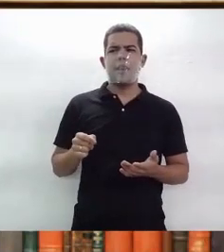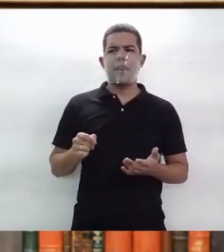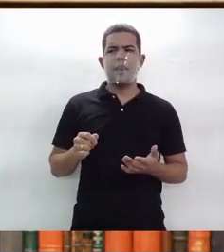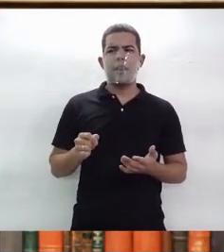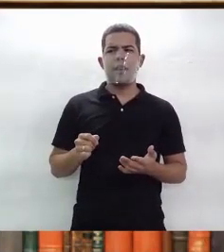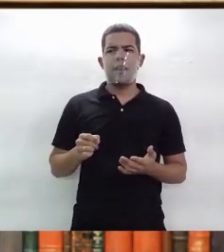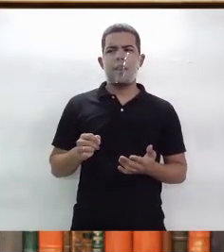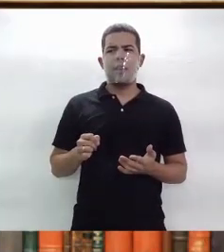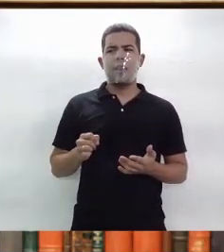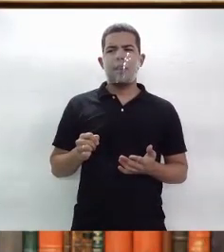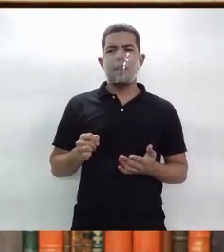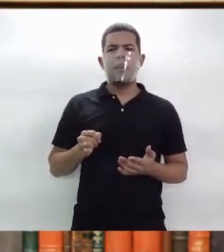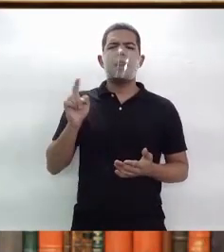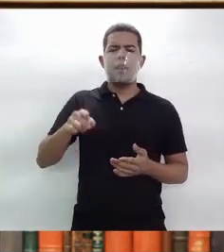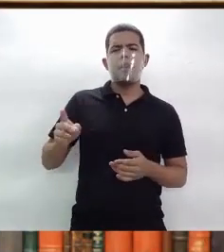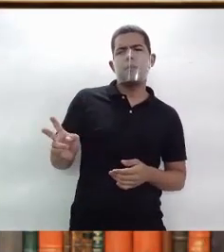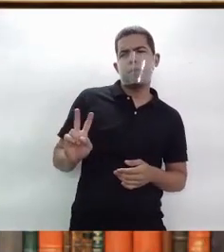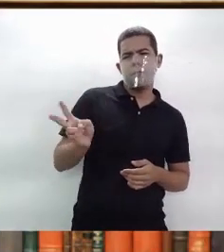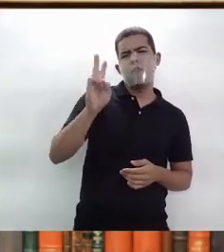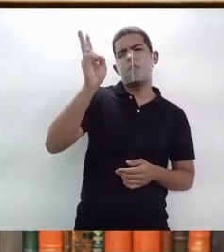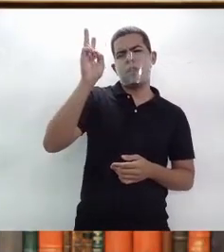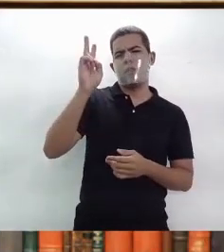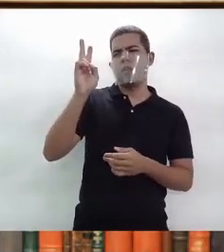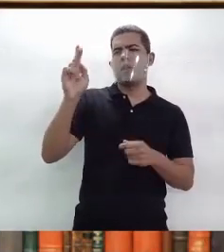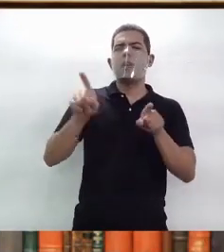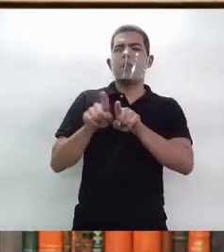dessa como é que se diz? Dessa valorização, da questão da